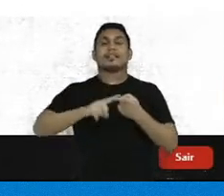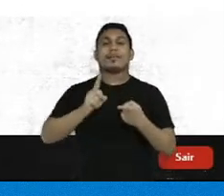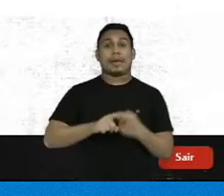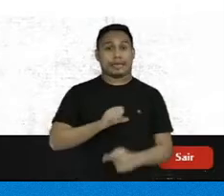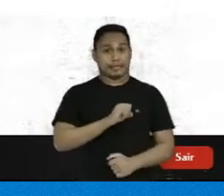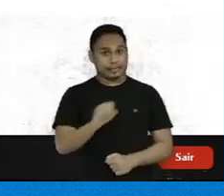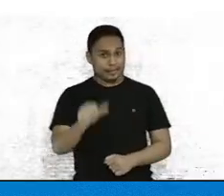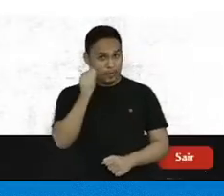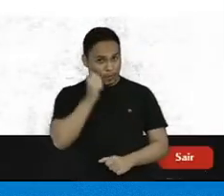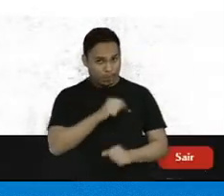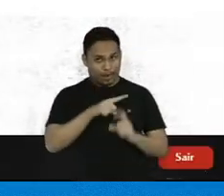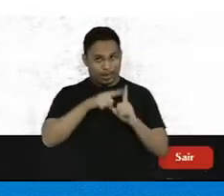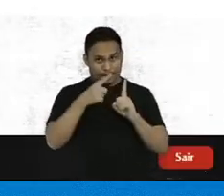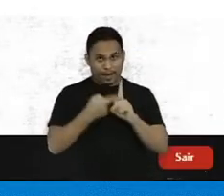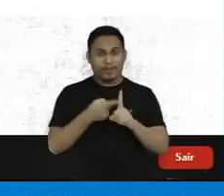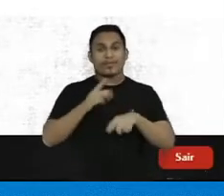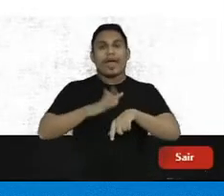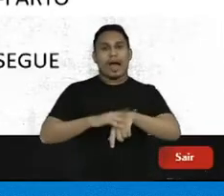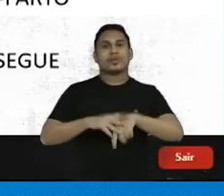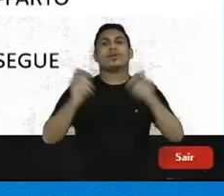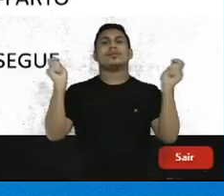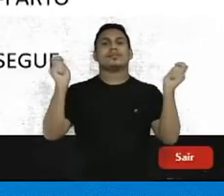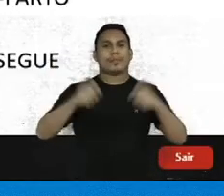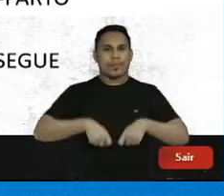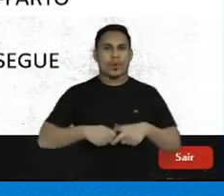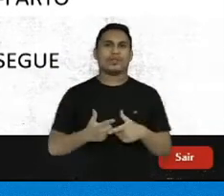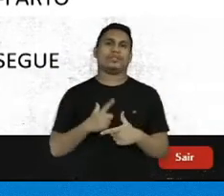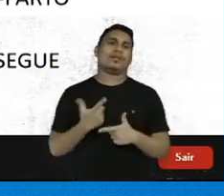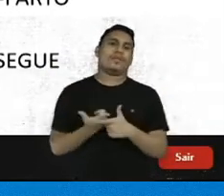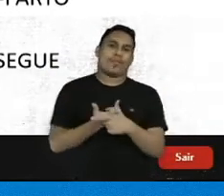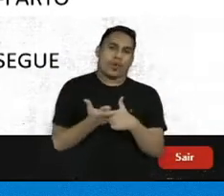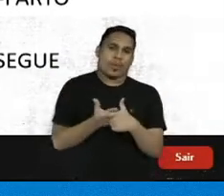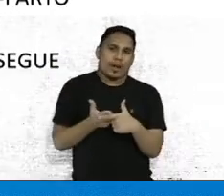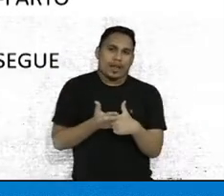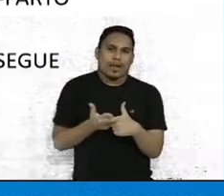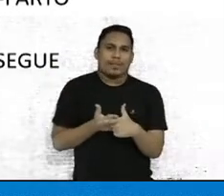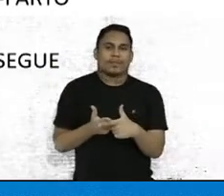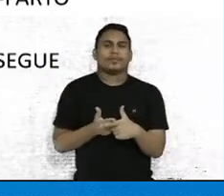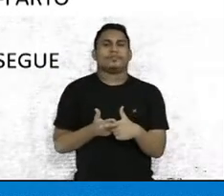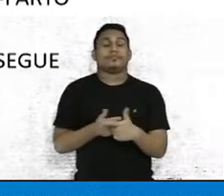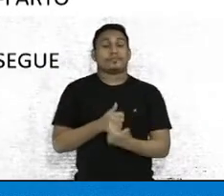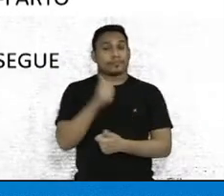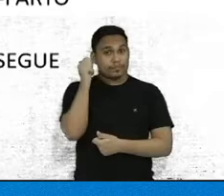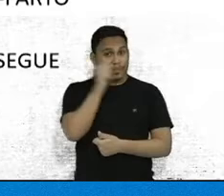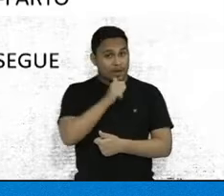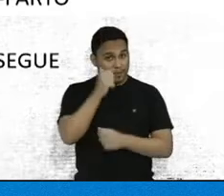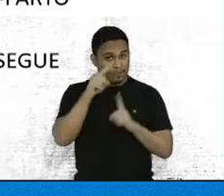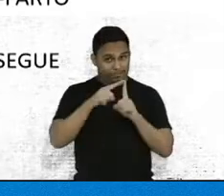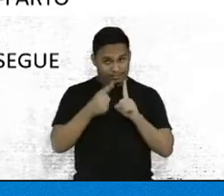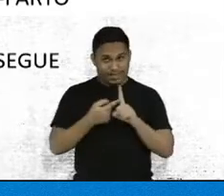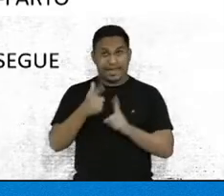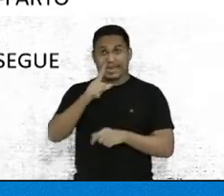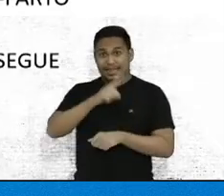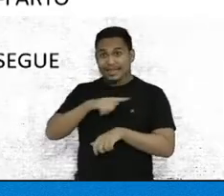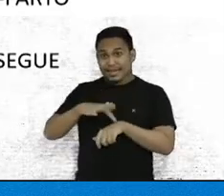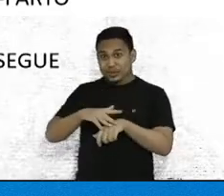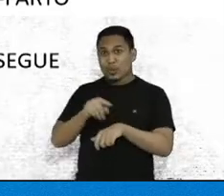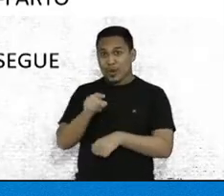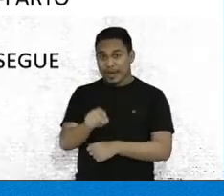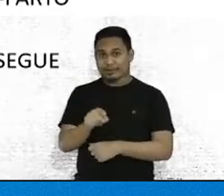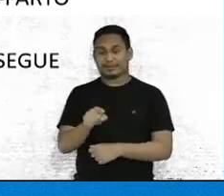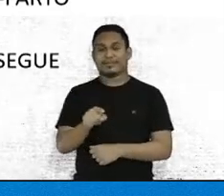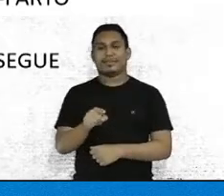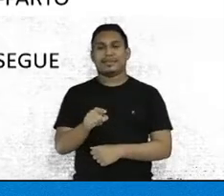pode trazer alguns problemas deletérios. As mulheres com doença de Hashimoto, elas têm índices maiores